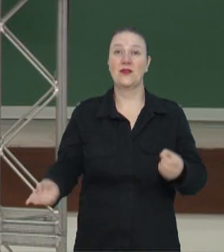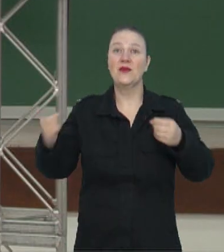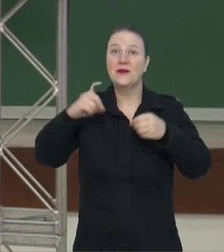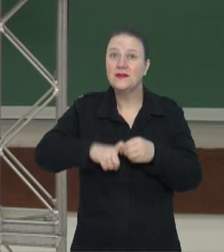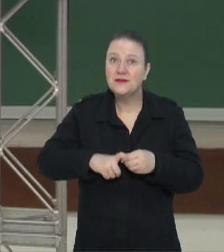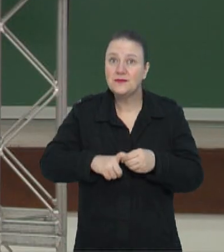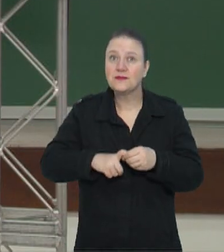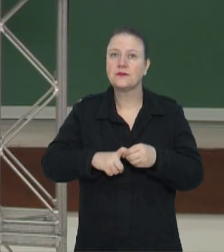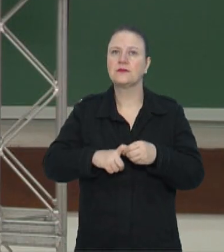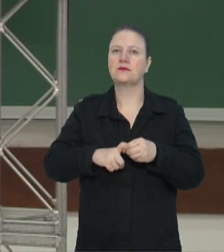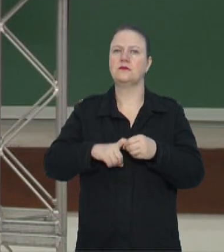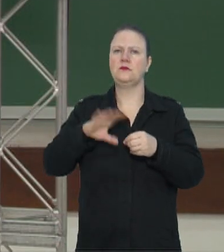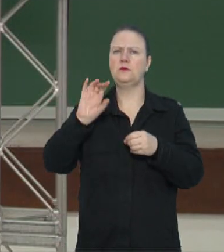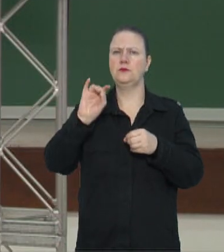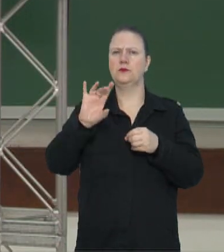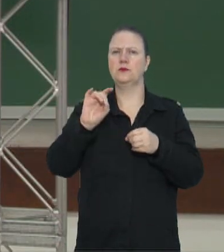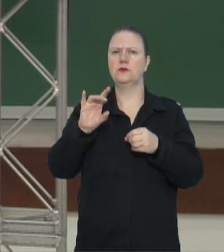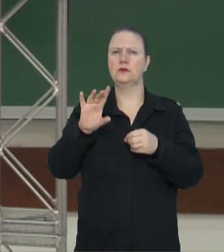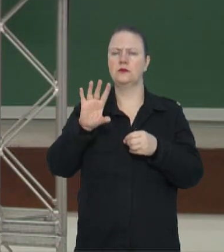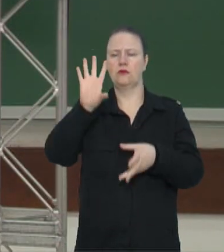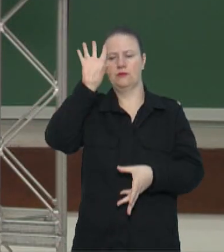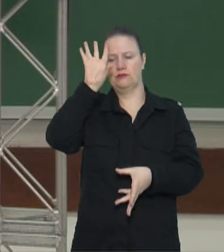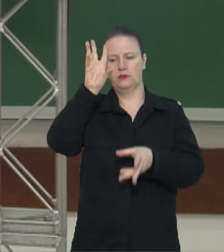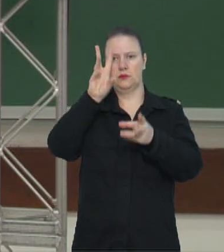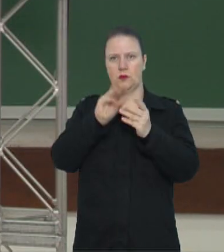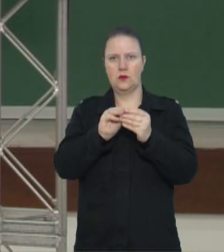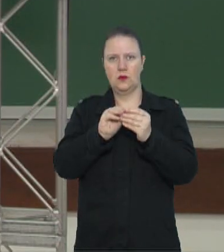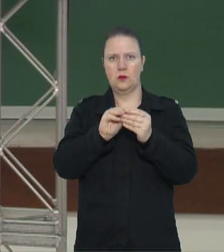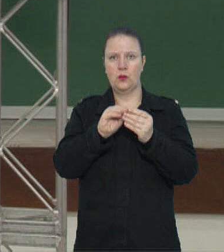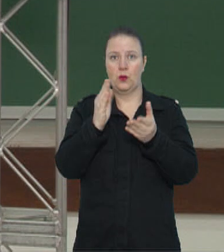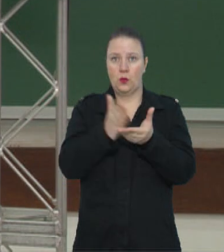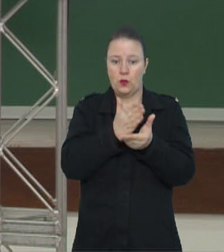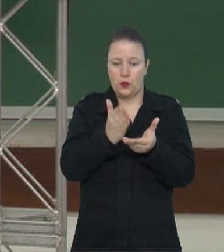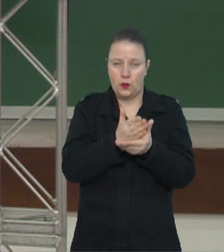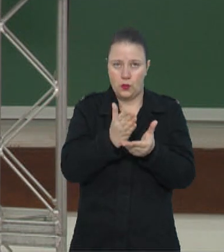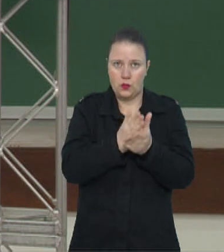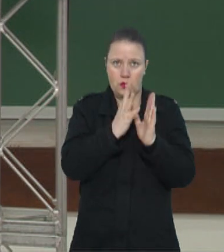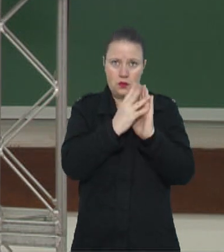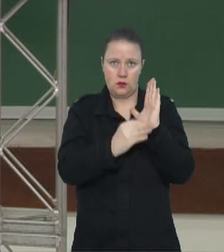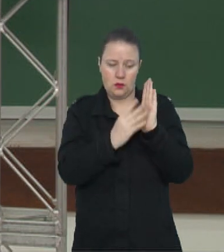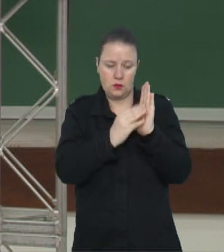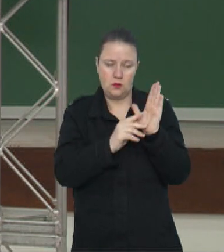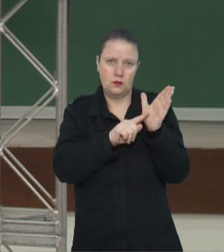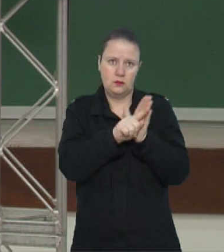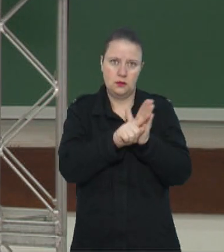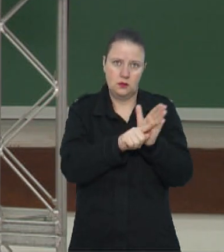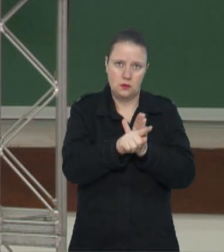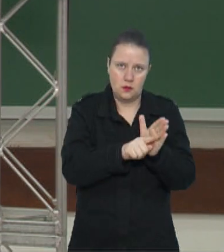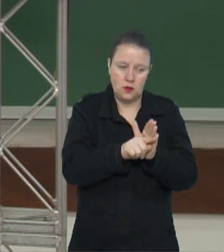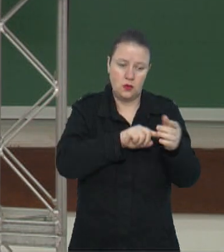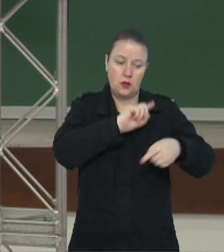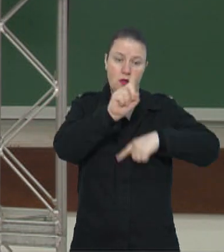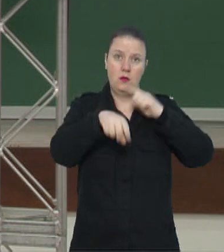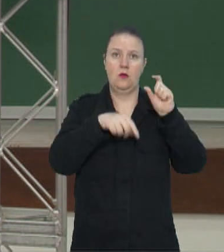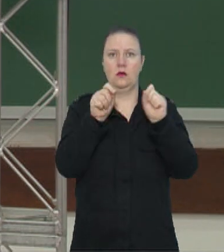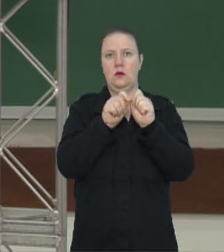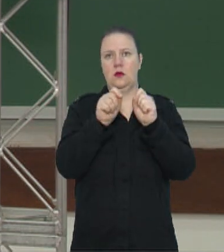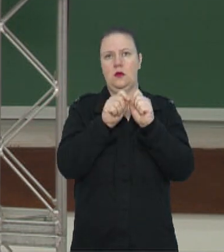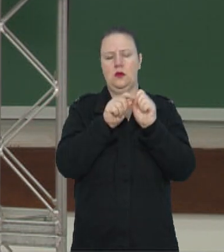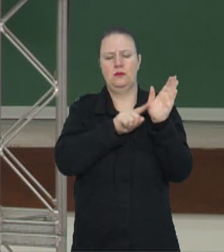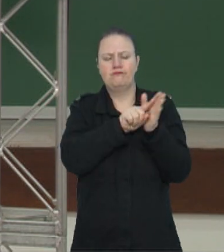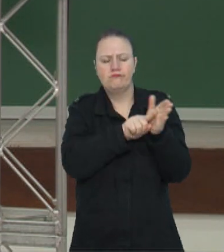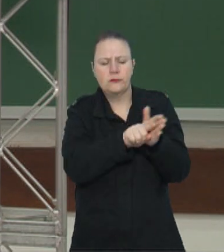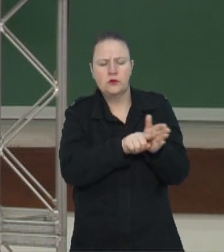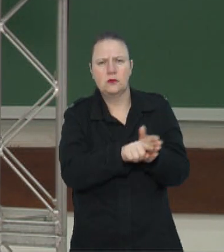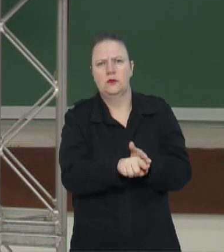Voltamos então aqui para a gente só retomar a cópia que vocês fizeram aí da pesquisa para realizar depois na sequência. É um